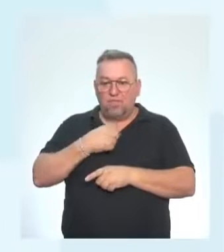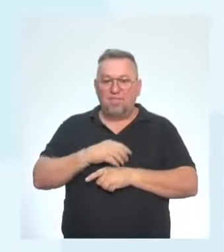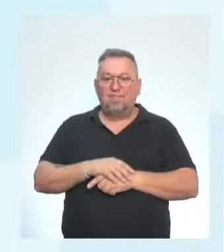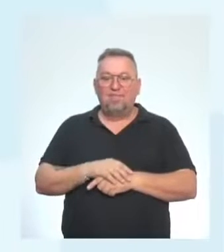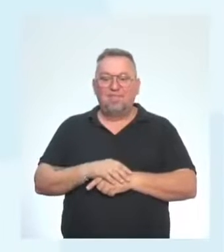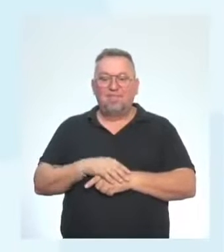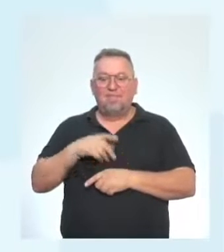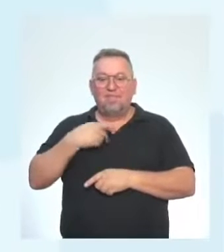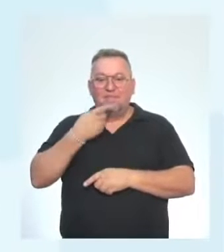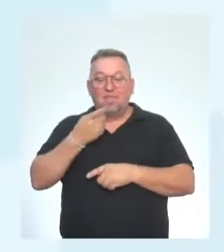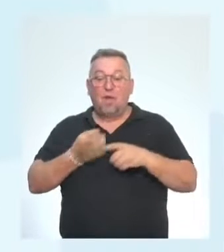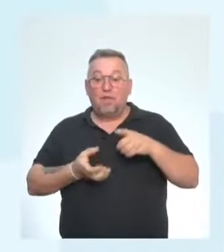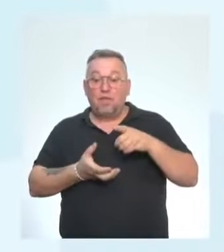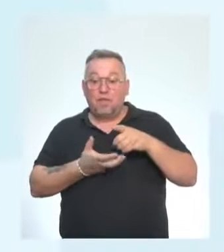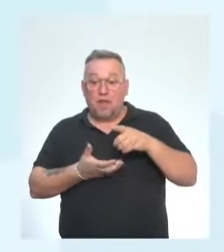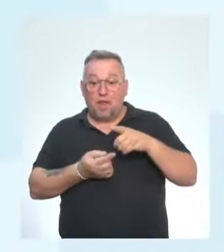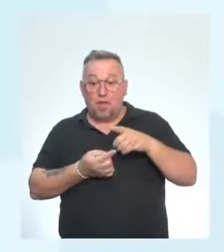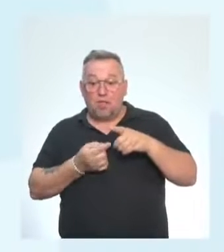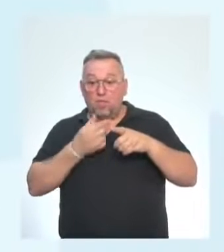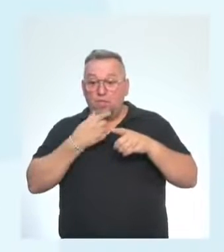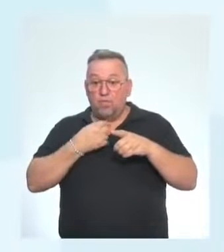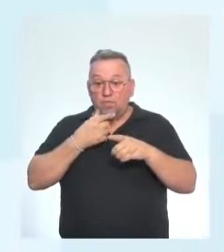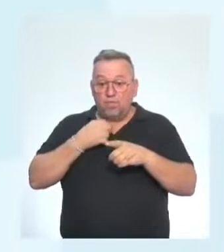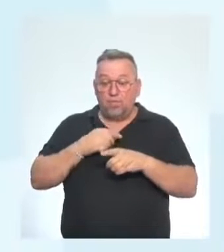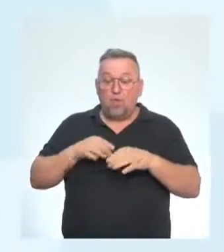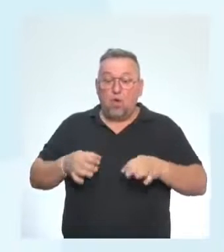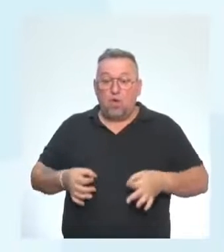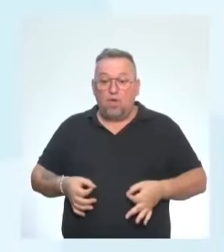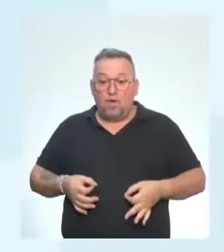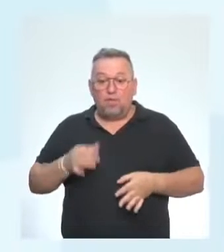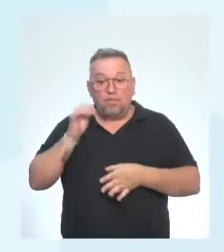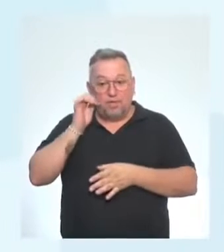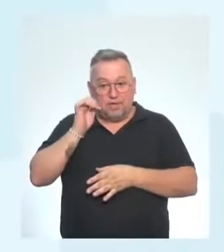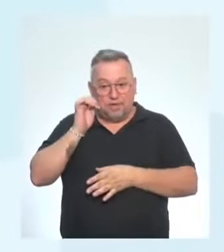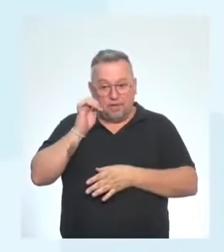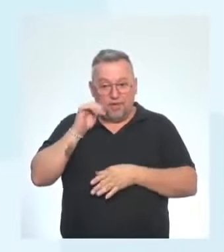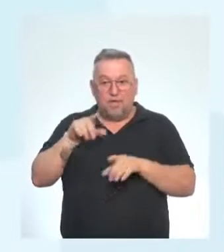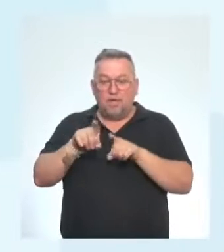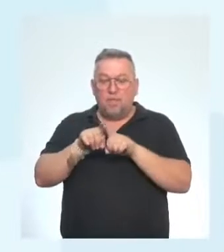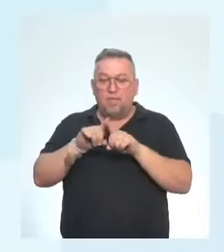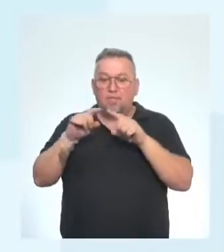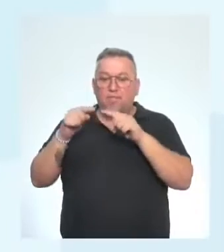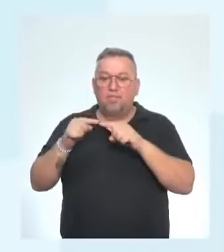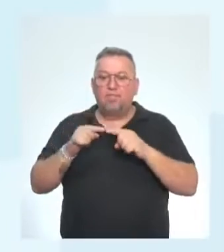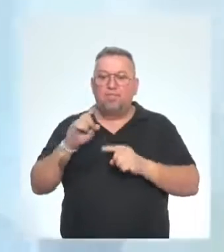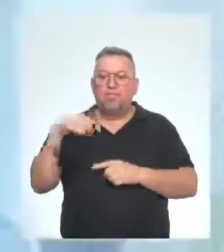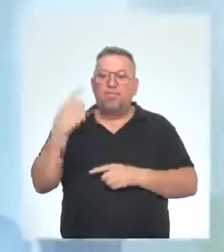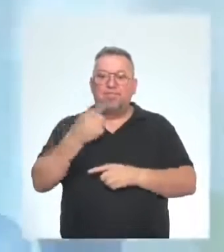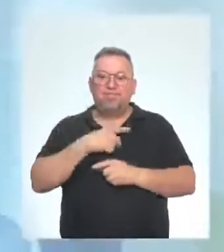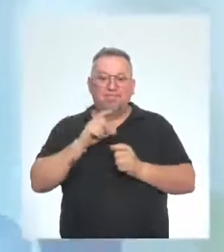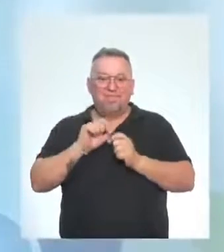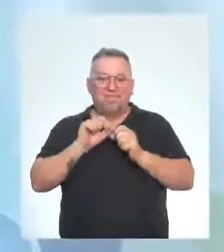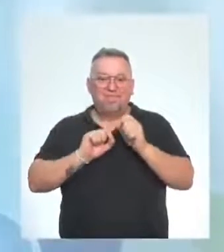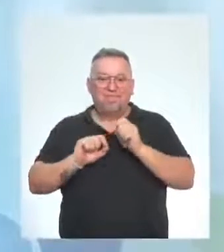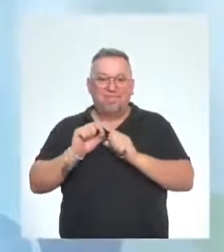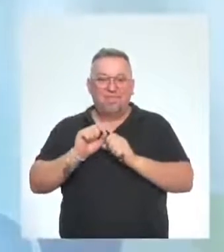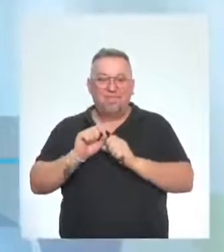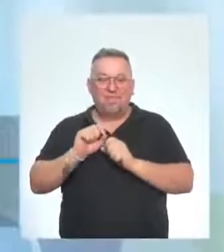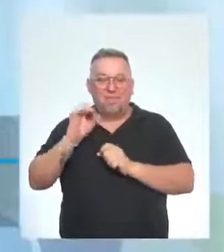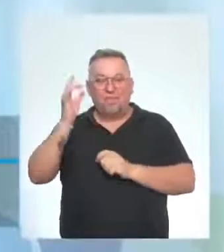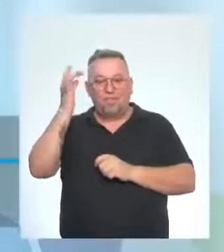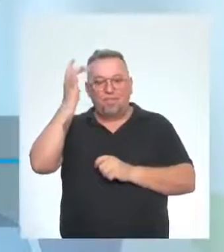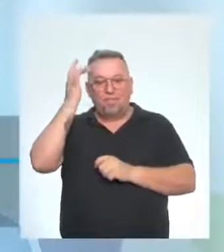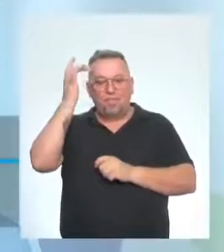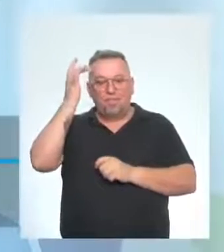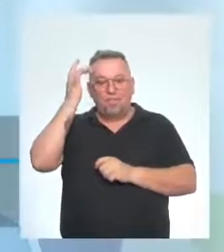gente vai falar um pouquinho sobre isso aí, porque está diretamente ligado também a nossa reprodução, a nossa